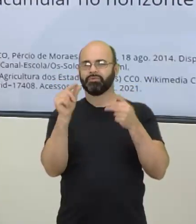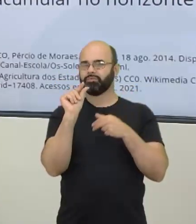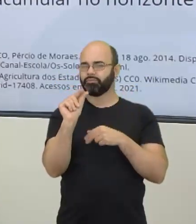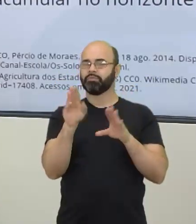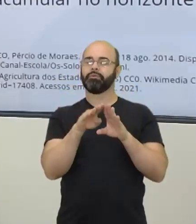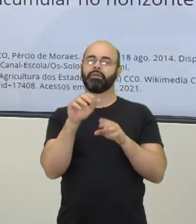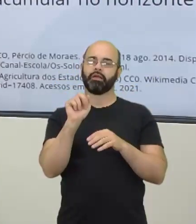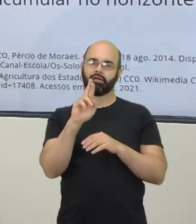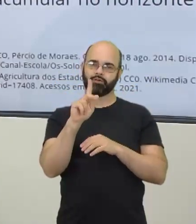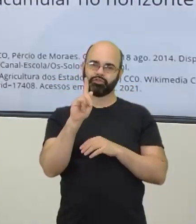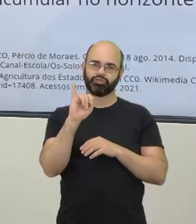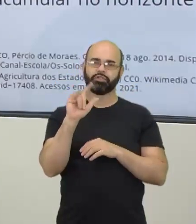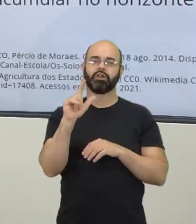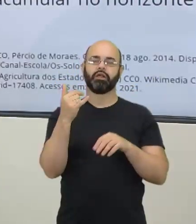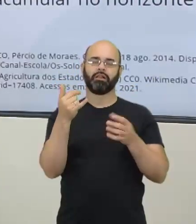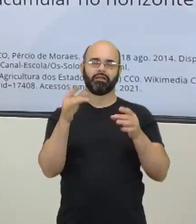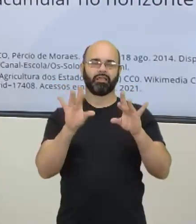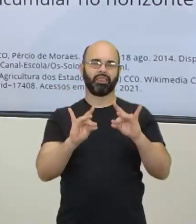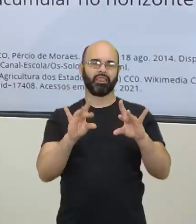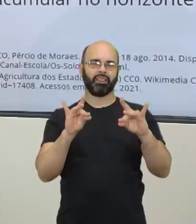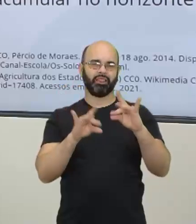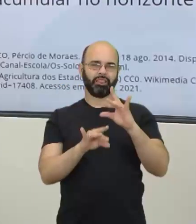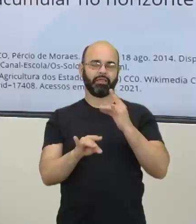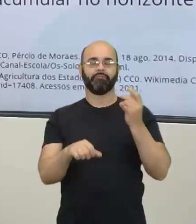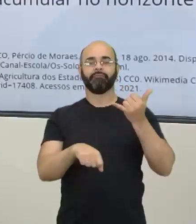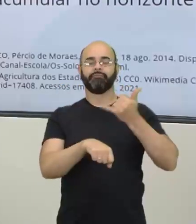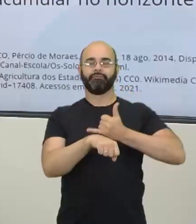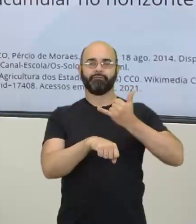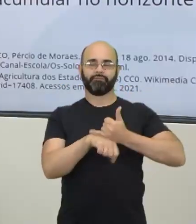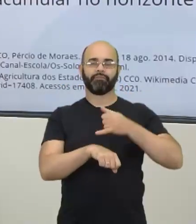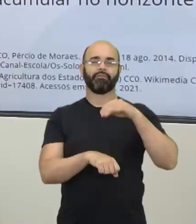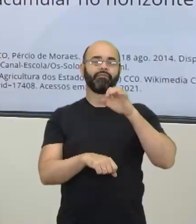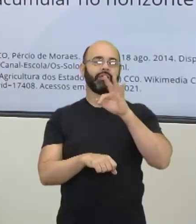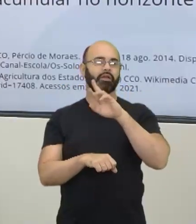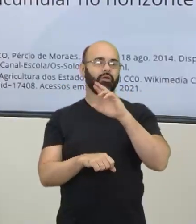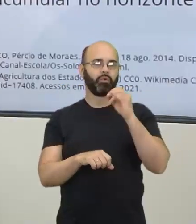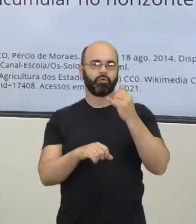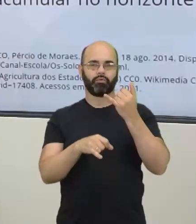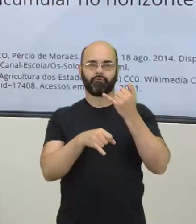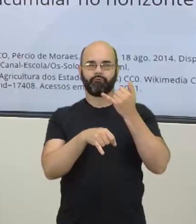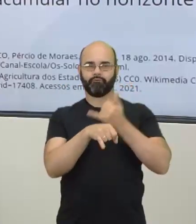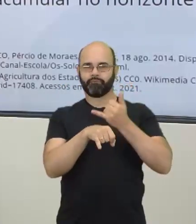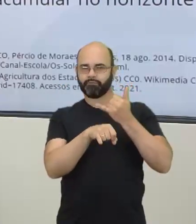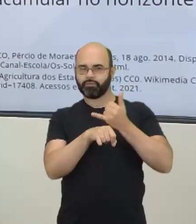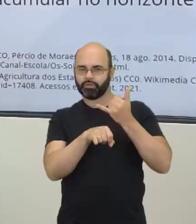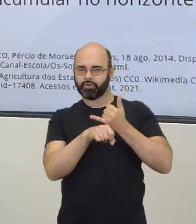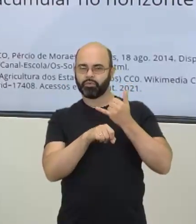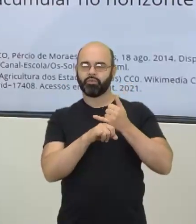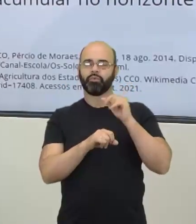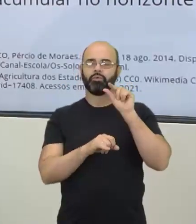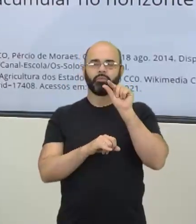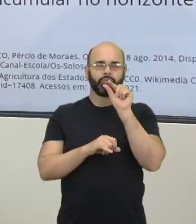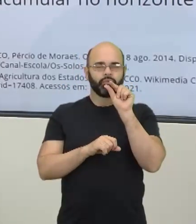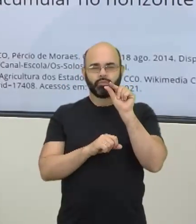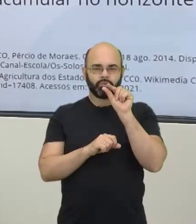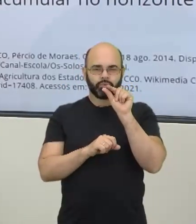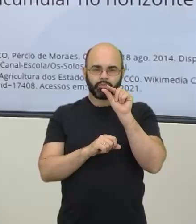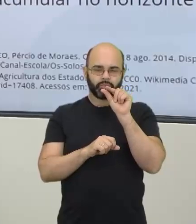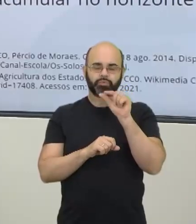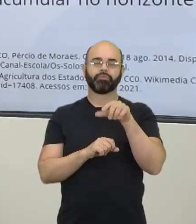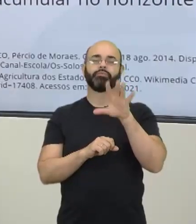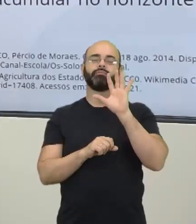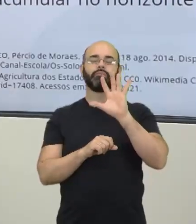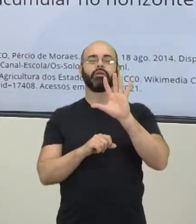argila, tem também lá a questão do ferro, então vejo que é uma coloração mais esbranquiçada, mas está bem próximo aí